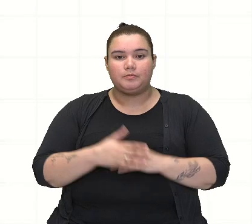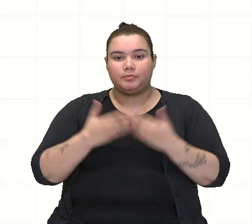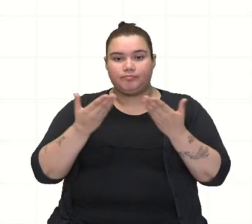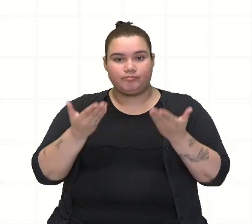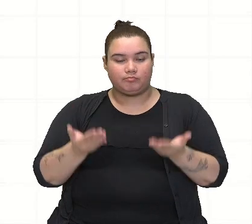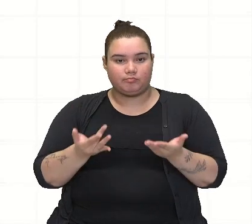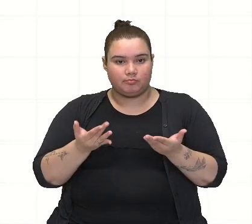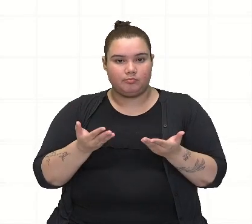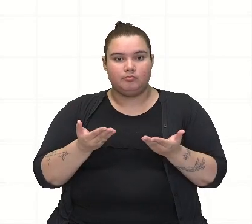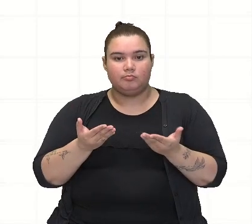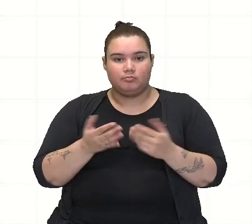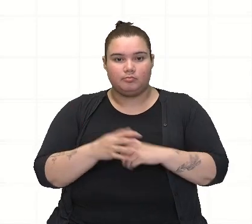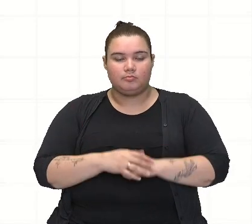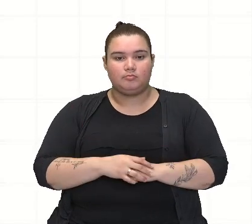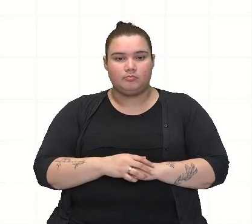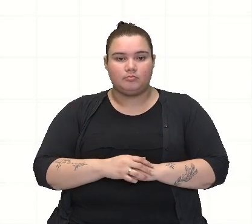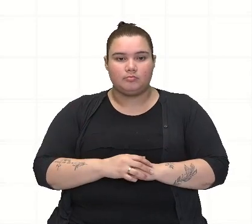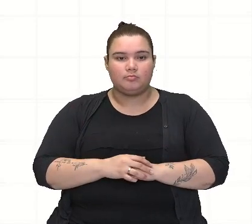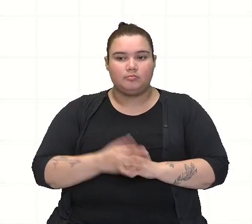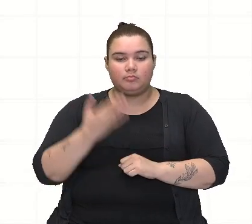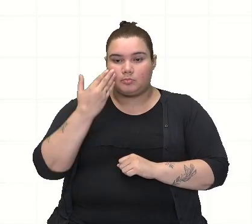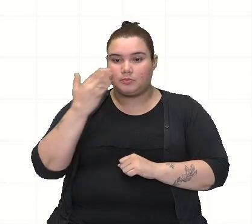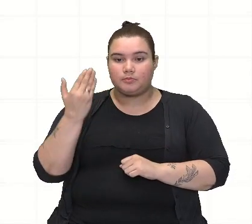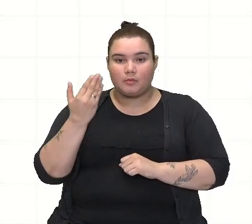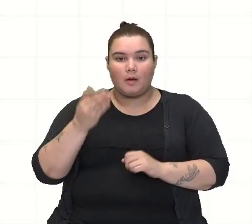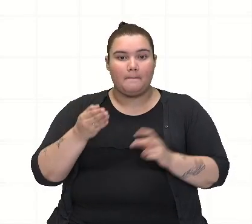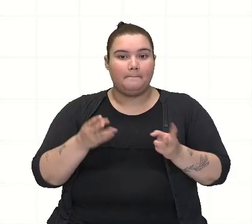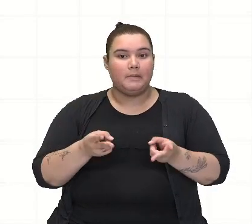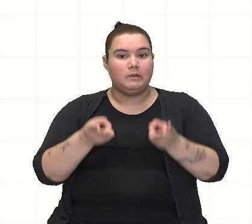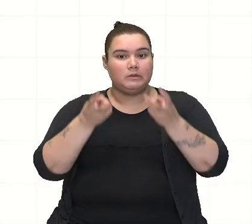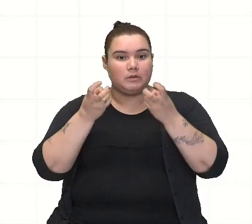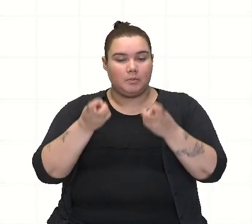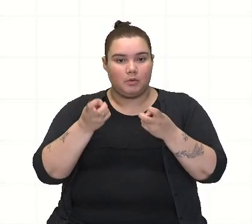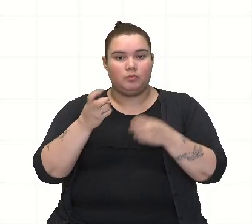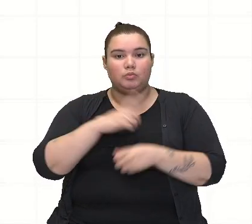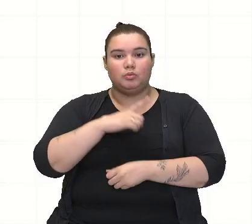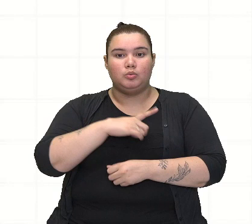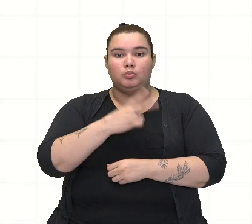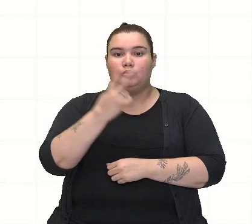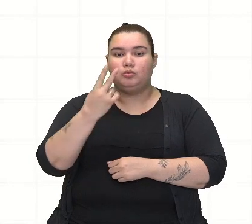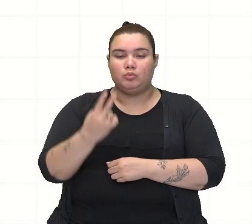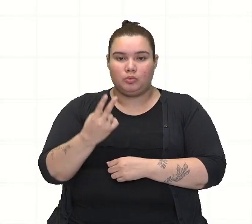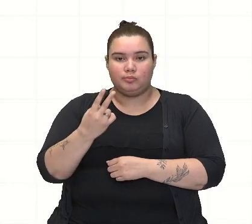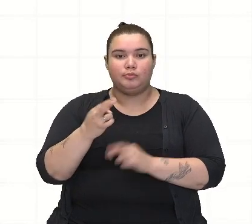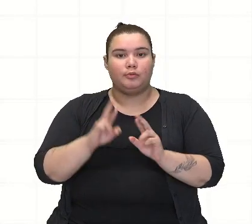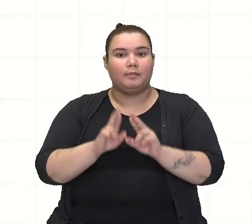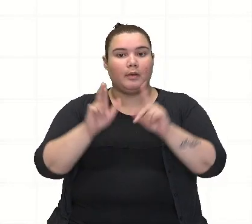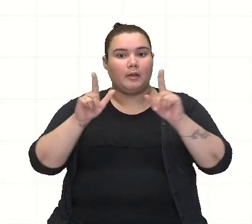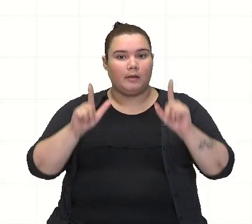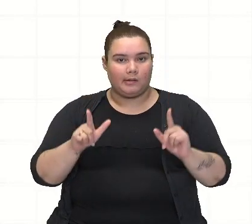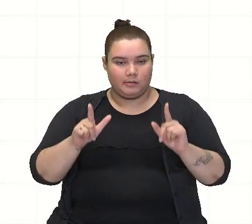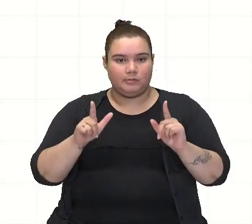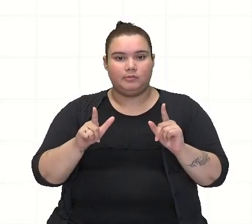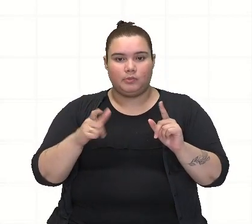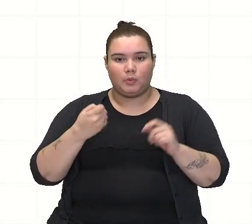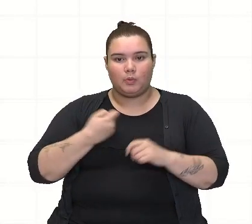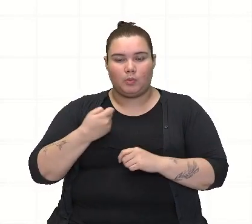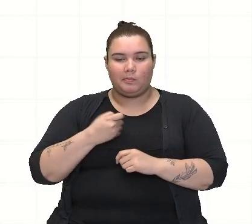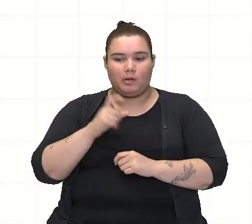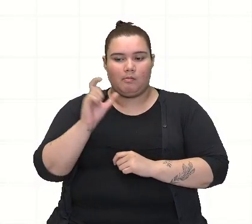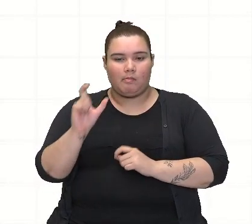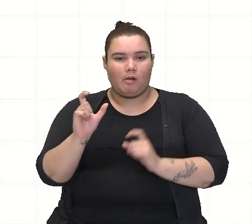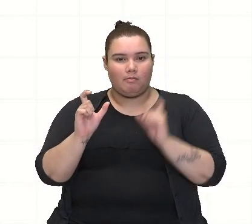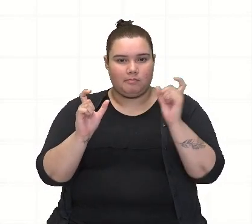Então, nesse caso, né, foram observadas duas situações diferentes para as grandezas, como eu já